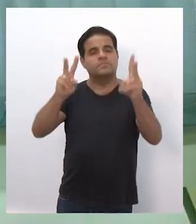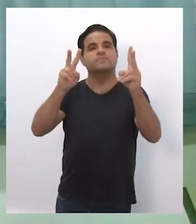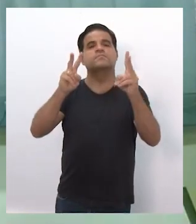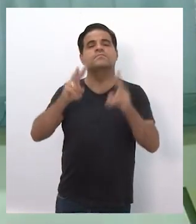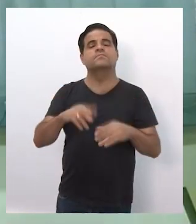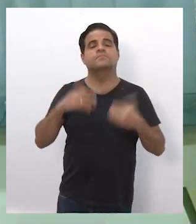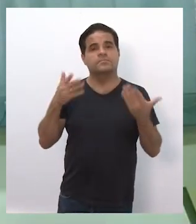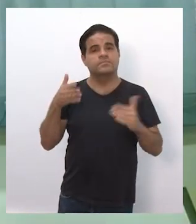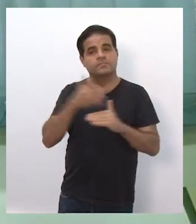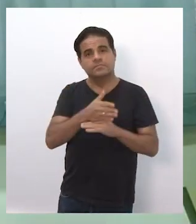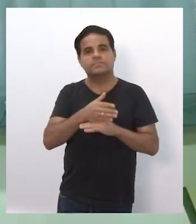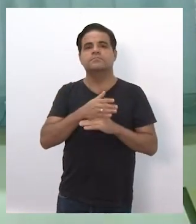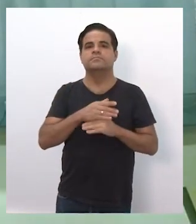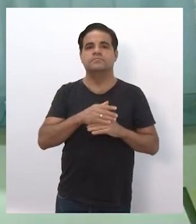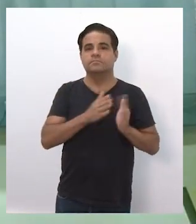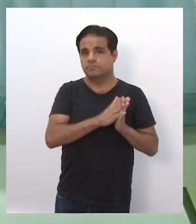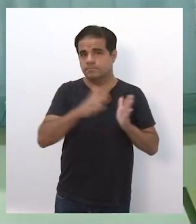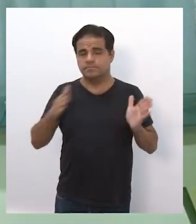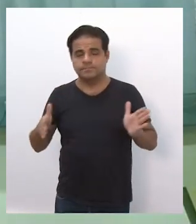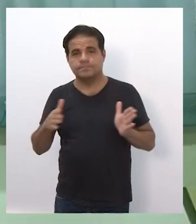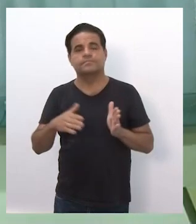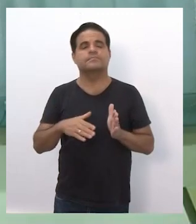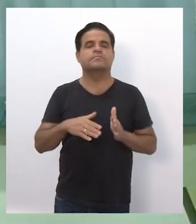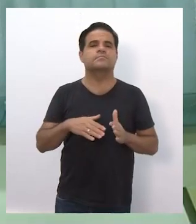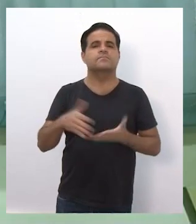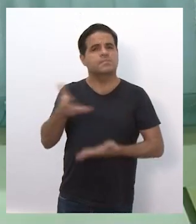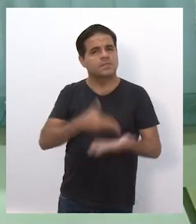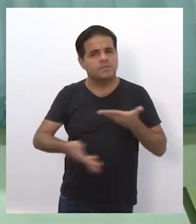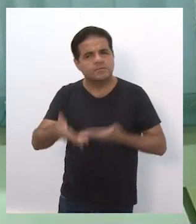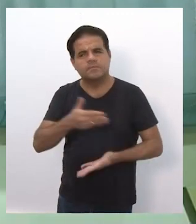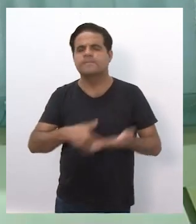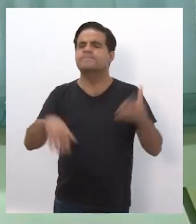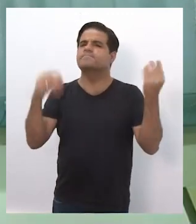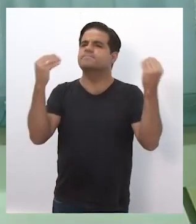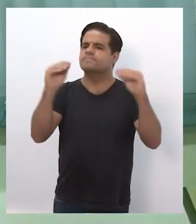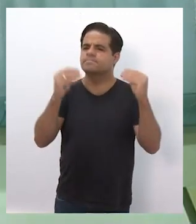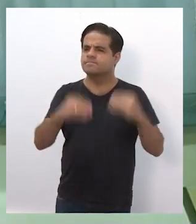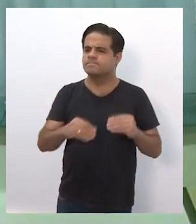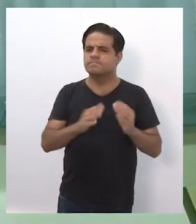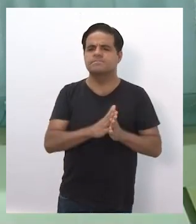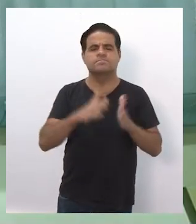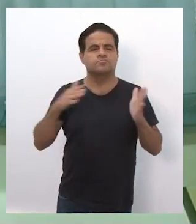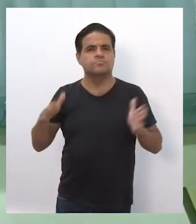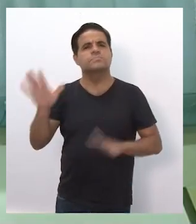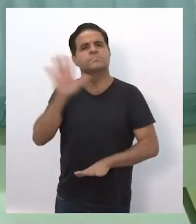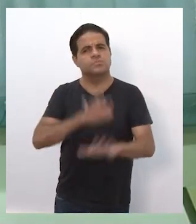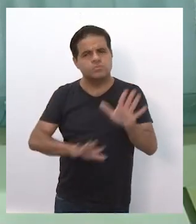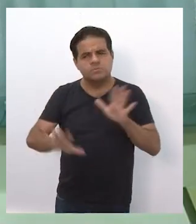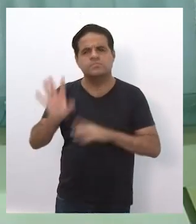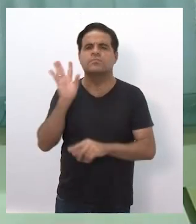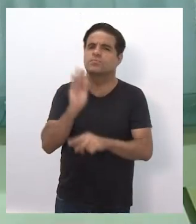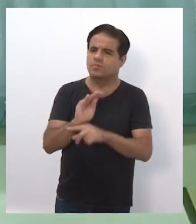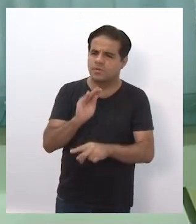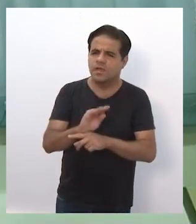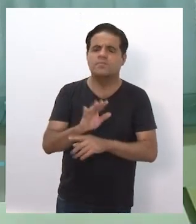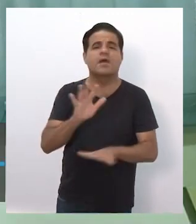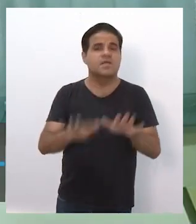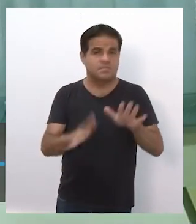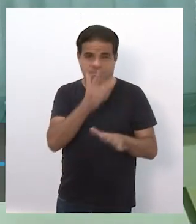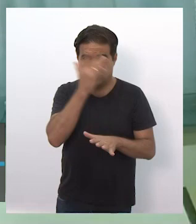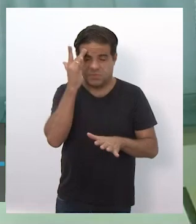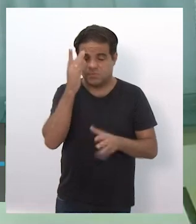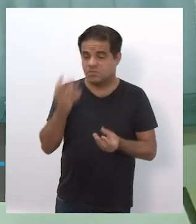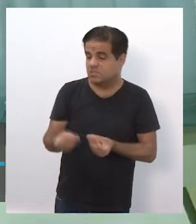de entrada ou não, cuidado com aquelas letrinhas. Com relação ao armazenamento, tome também um pouco de cuidado com isso, porque às vezes a pessoa